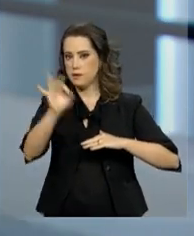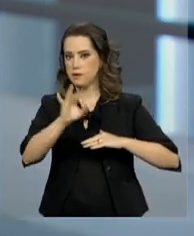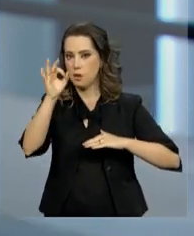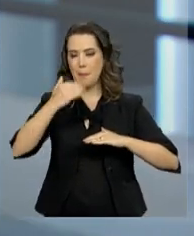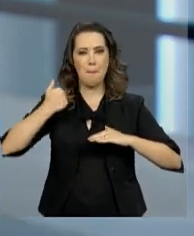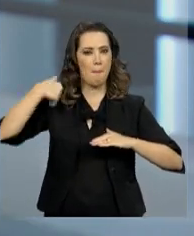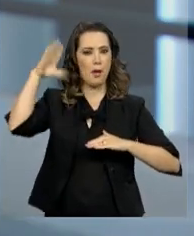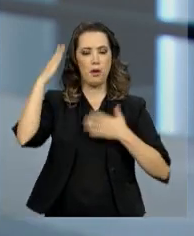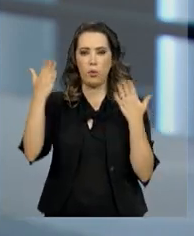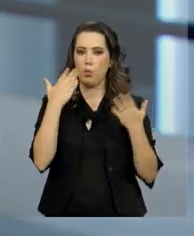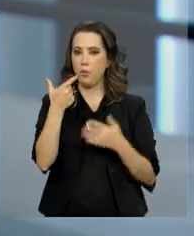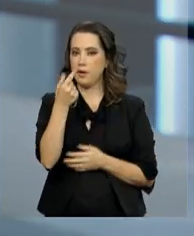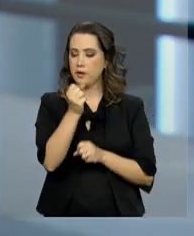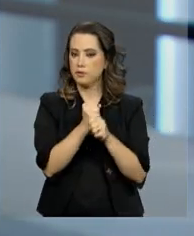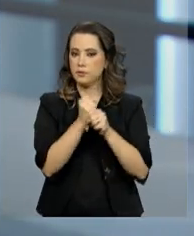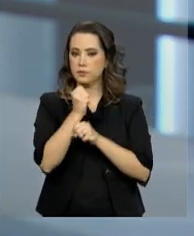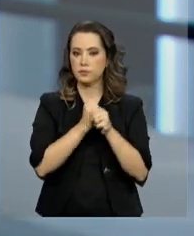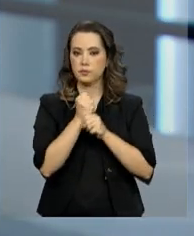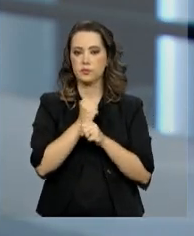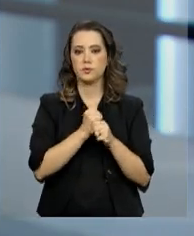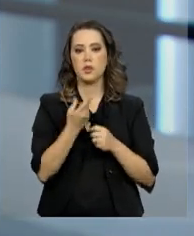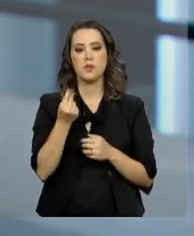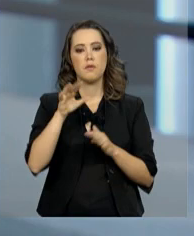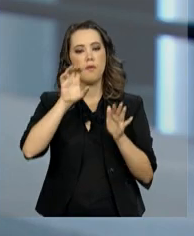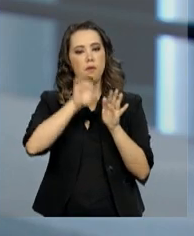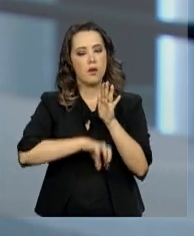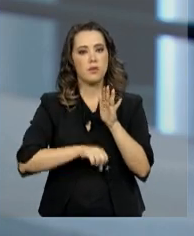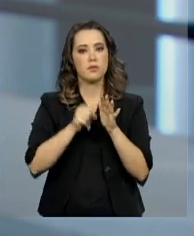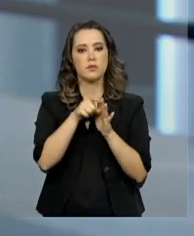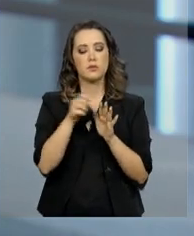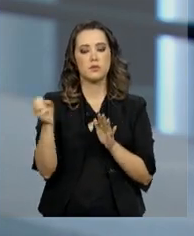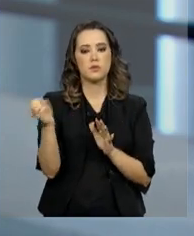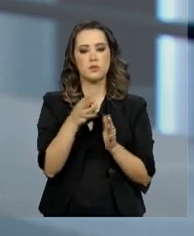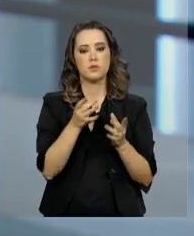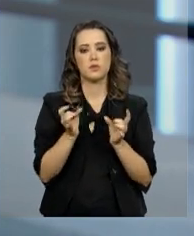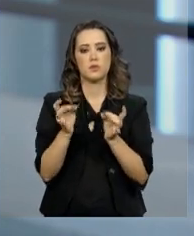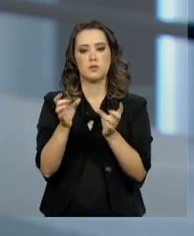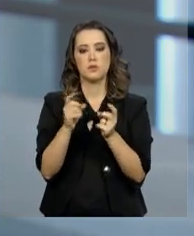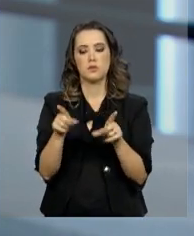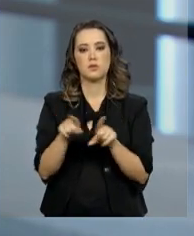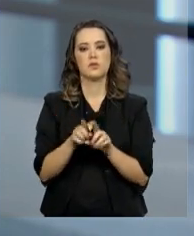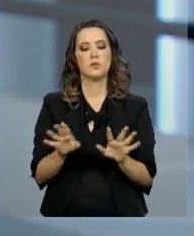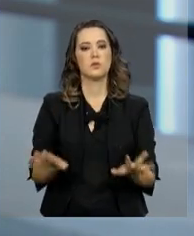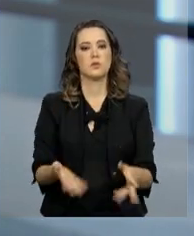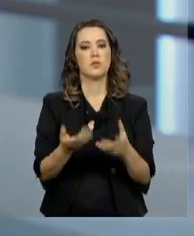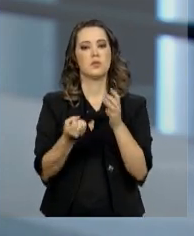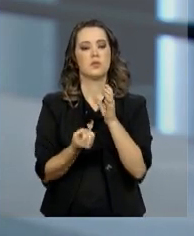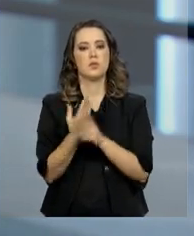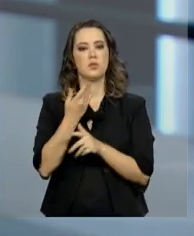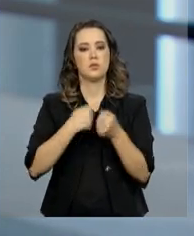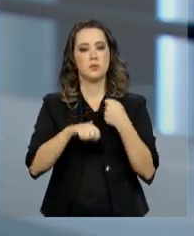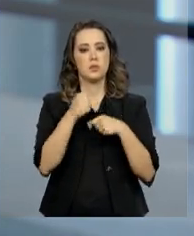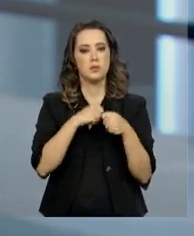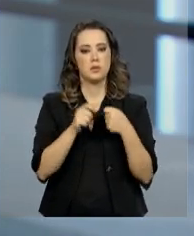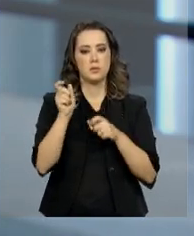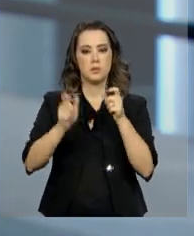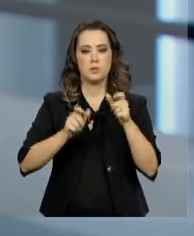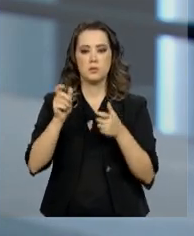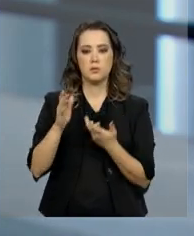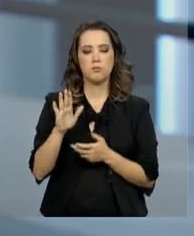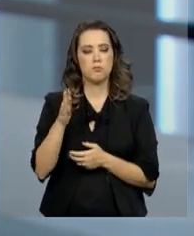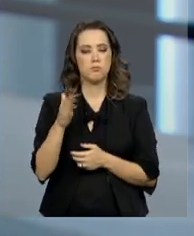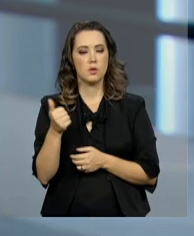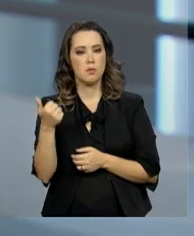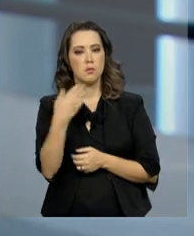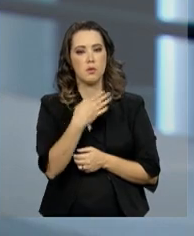20 anos esse desconto na remuneração das novas concessões vai gerar uma economia para os consumidores de cerca